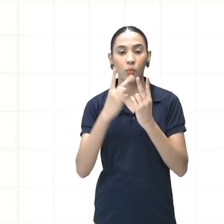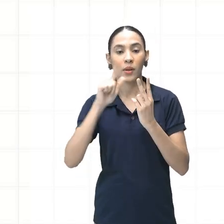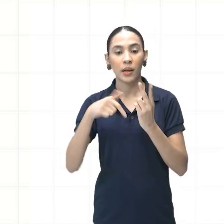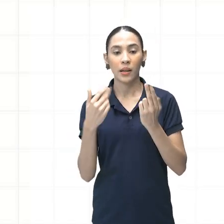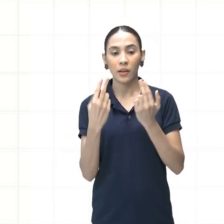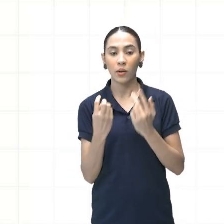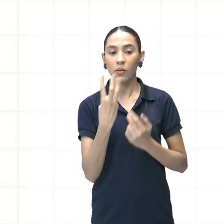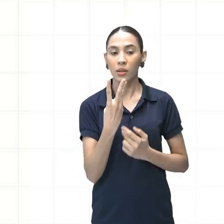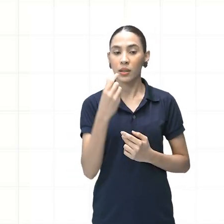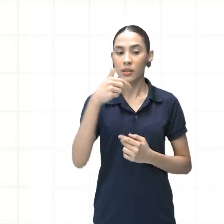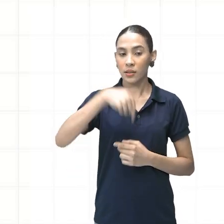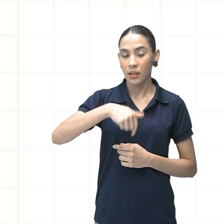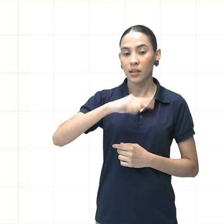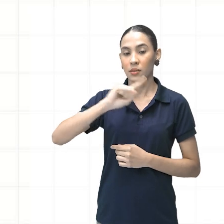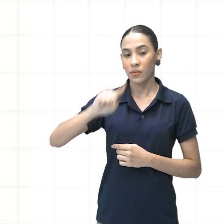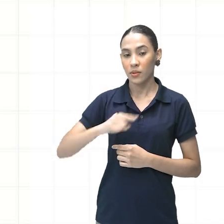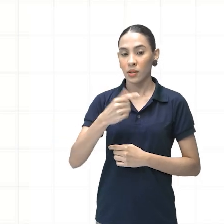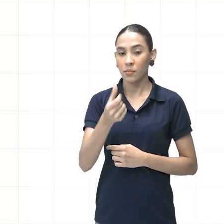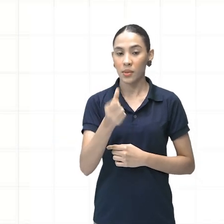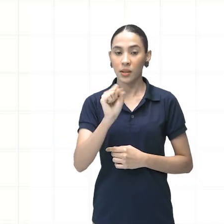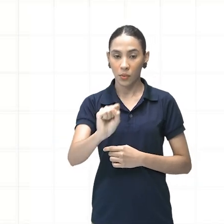de